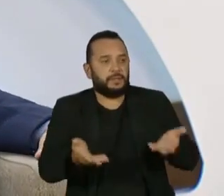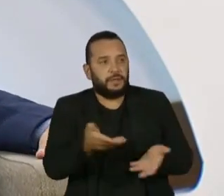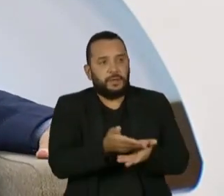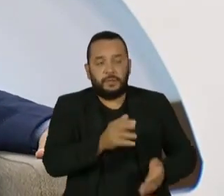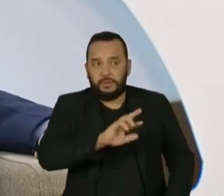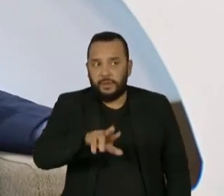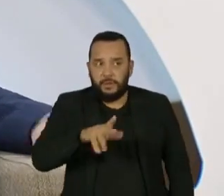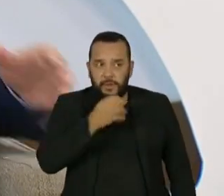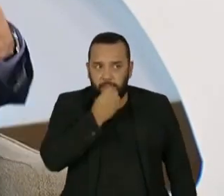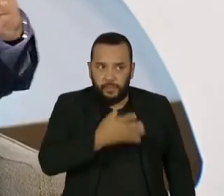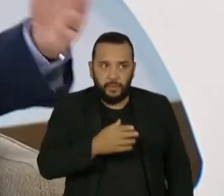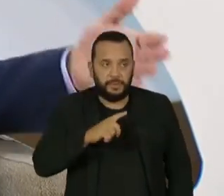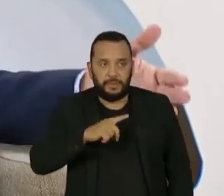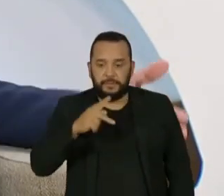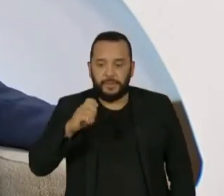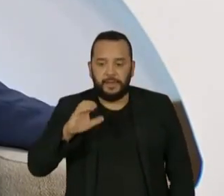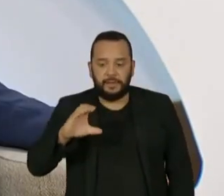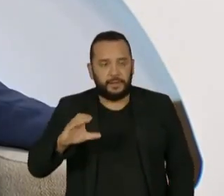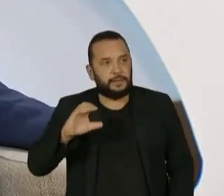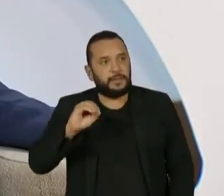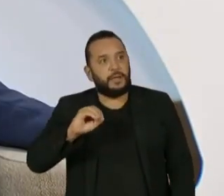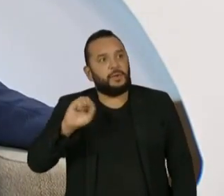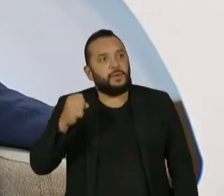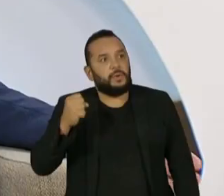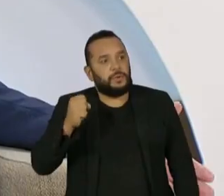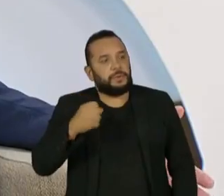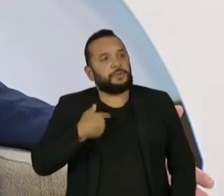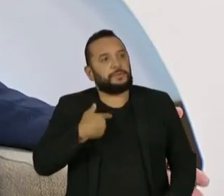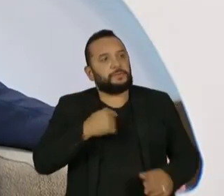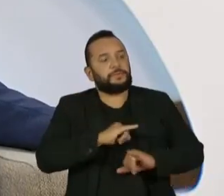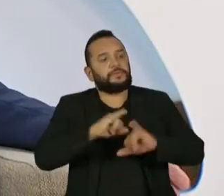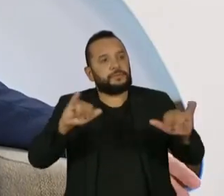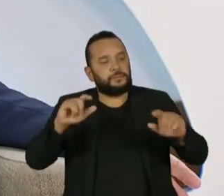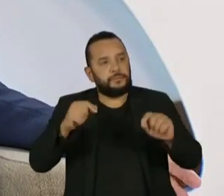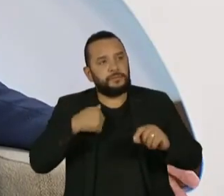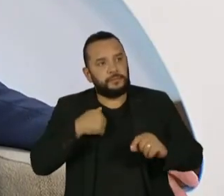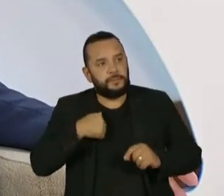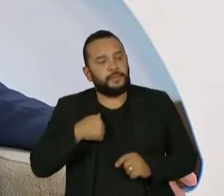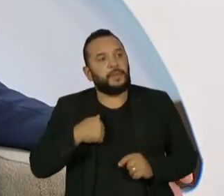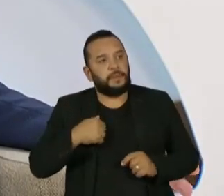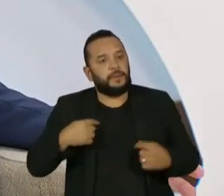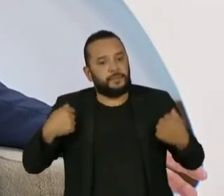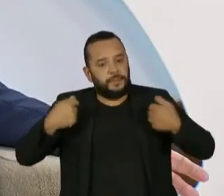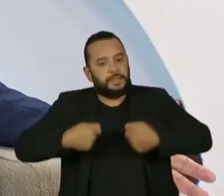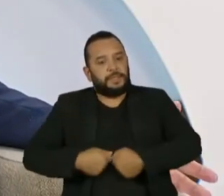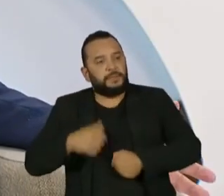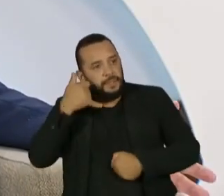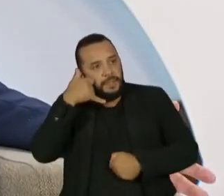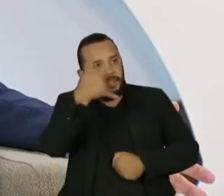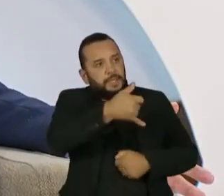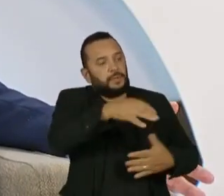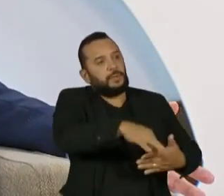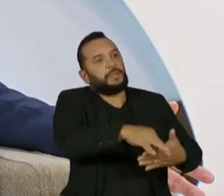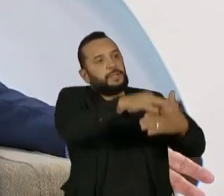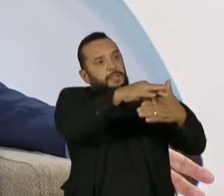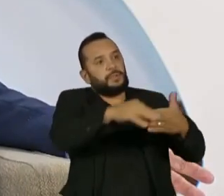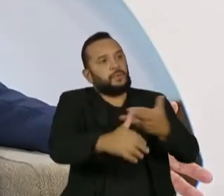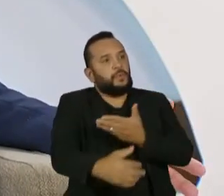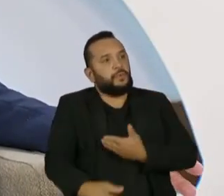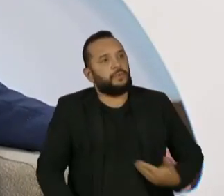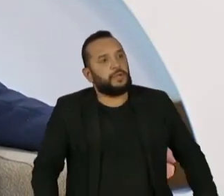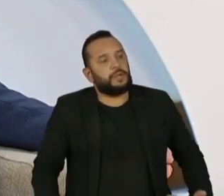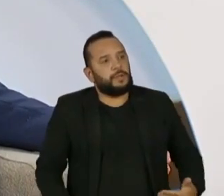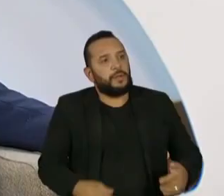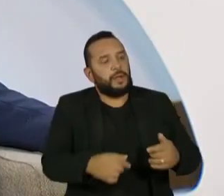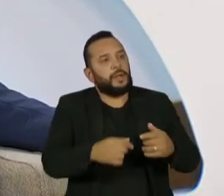PEC 08, foi publicado em todos os jornais, um ministro ligando para o líder do governo para reclamar do seu voto.